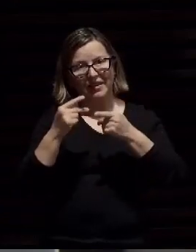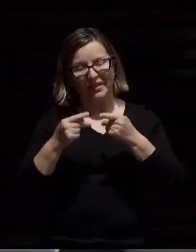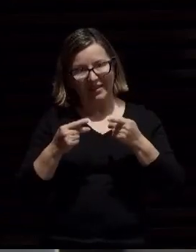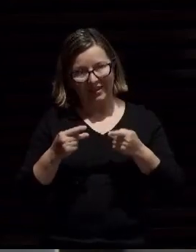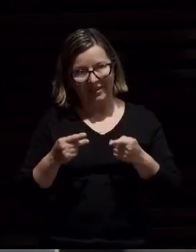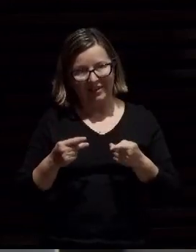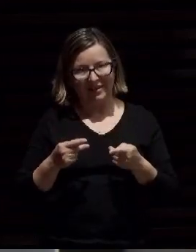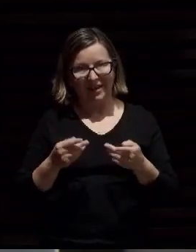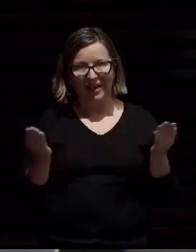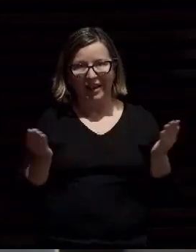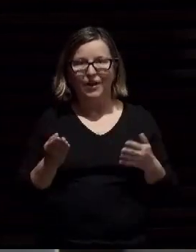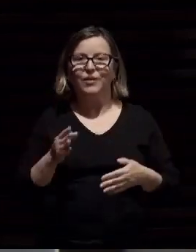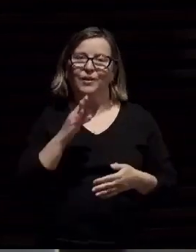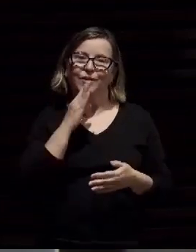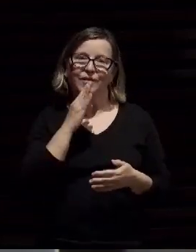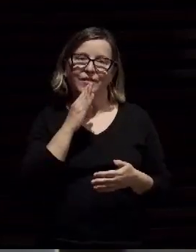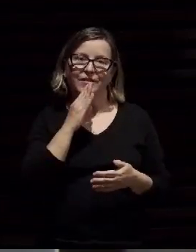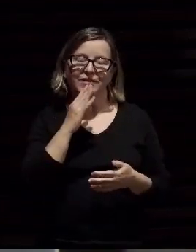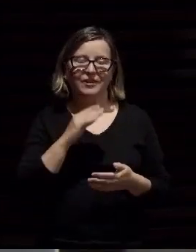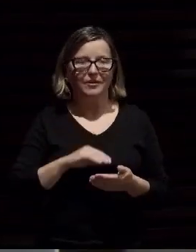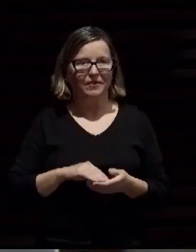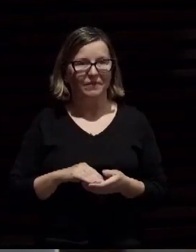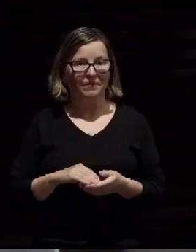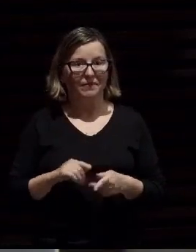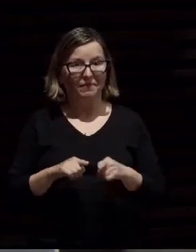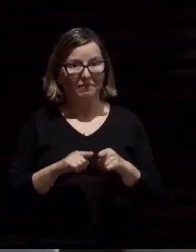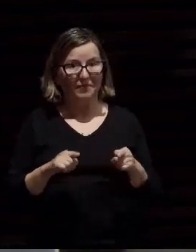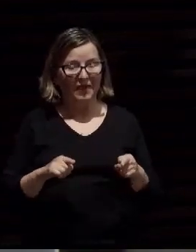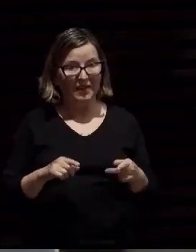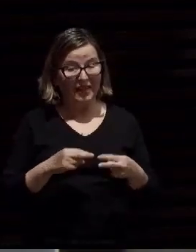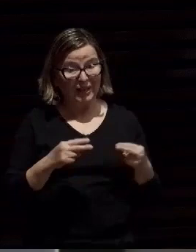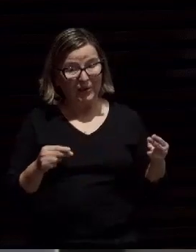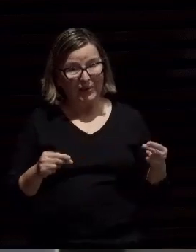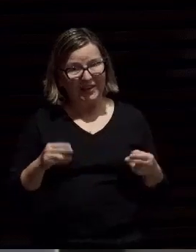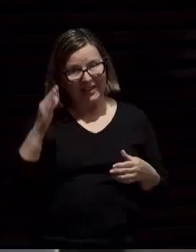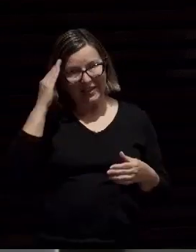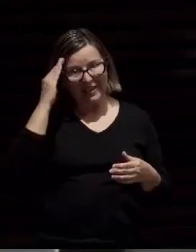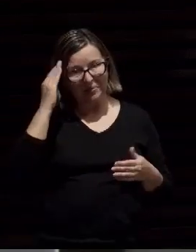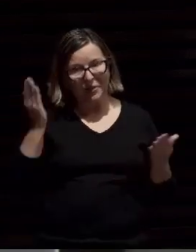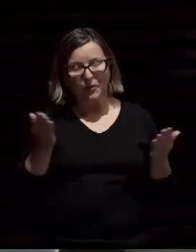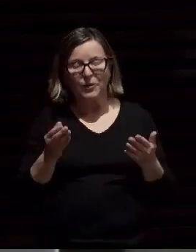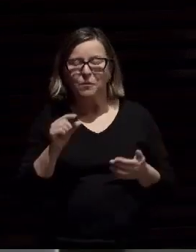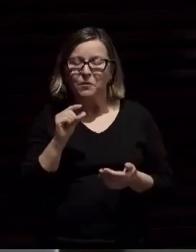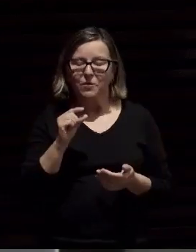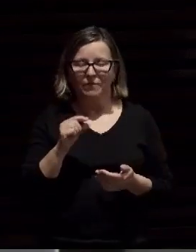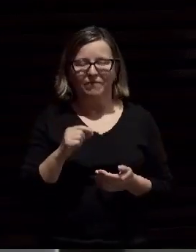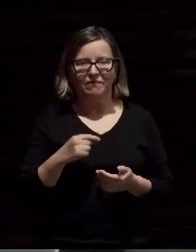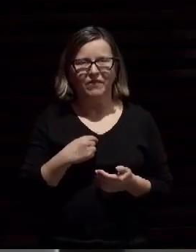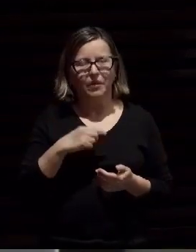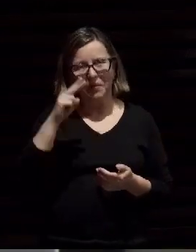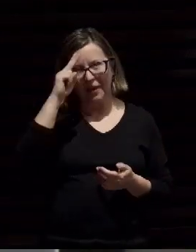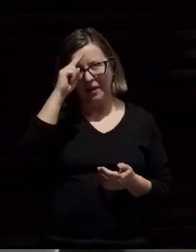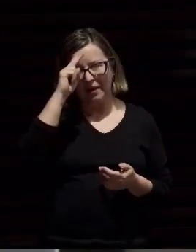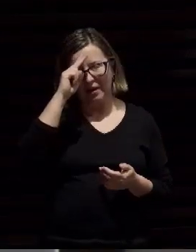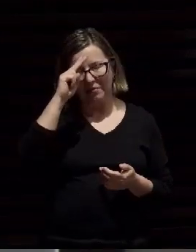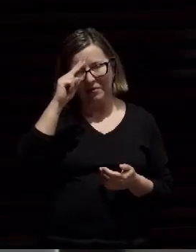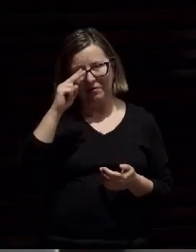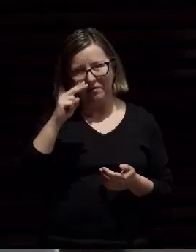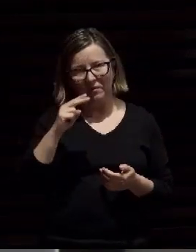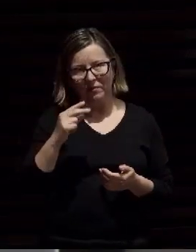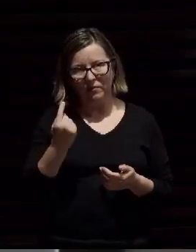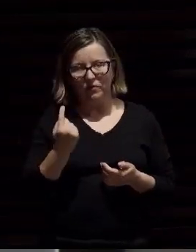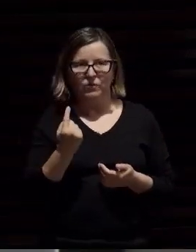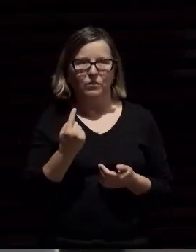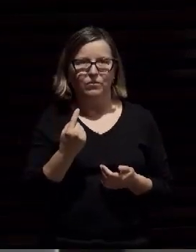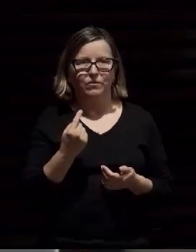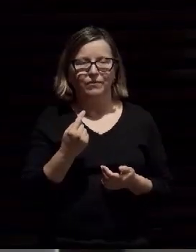fenômeno. Mas o que nós sabemos hoje ainda é pouco. Eu me lembro do Dr. Christian Schein, um